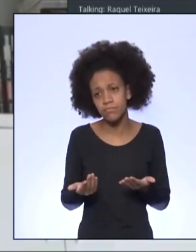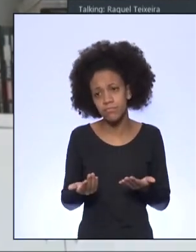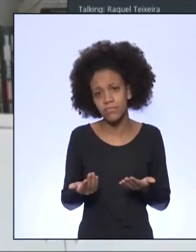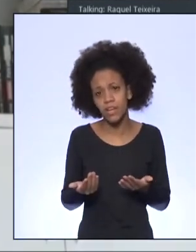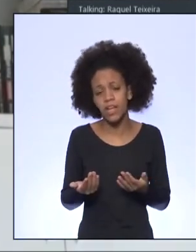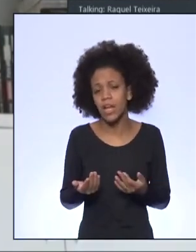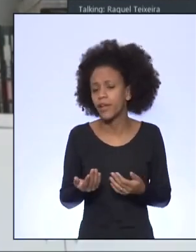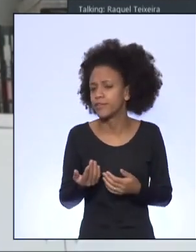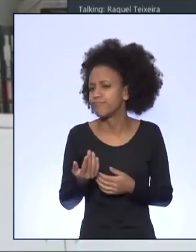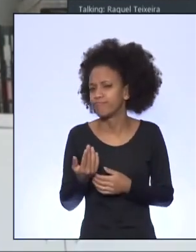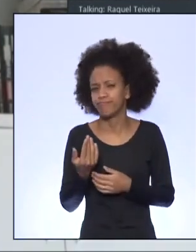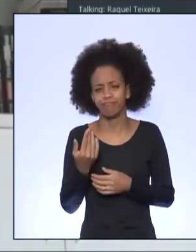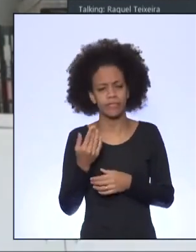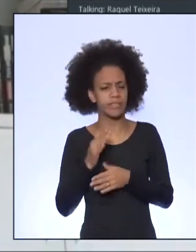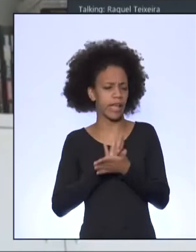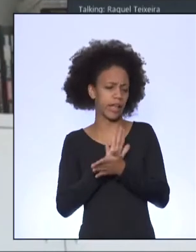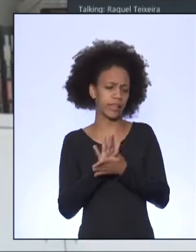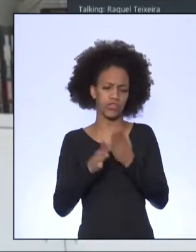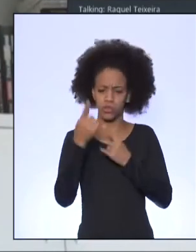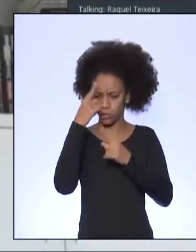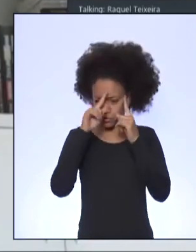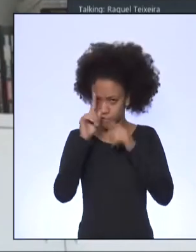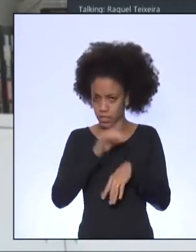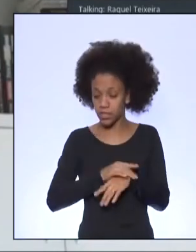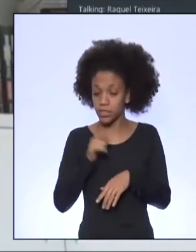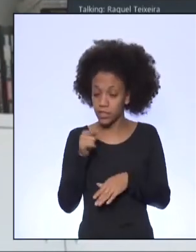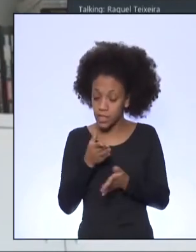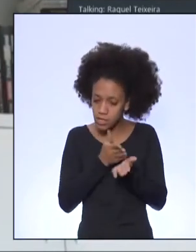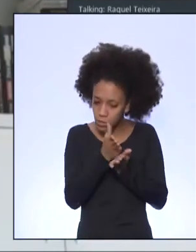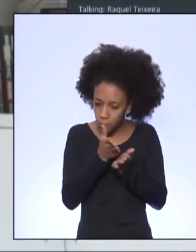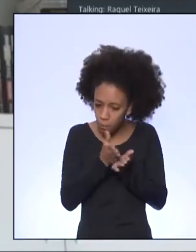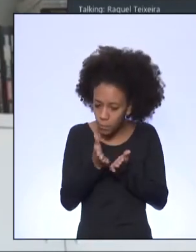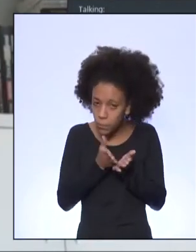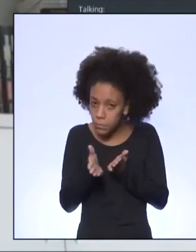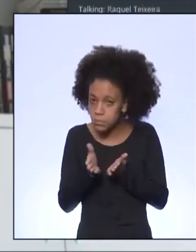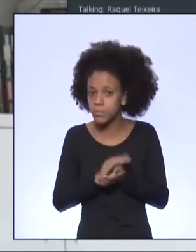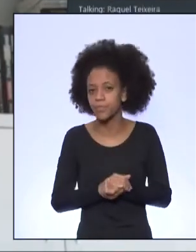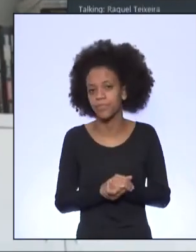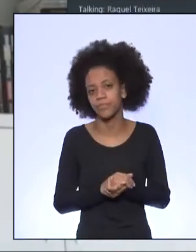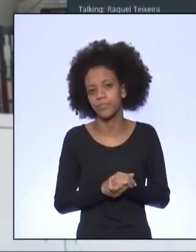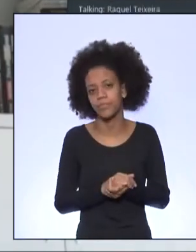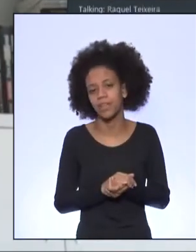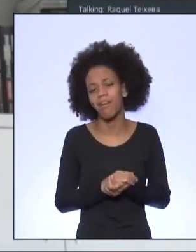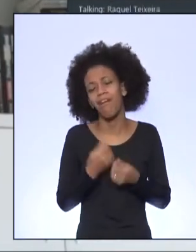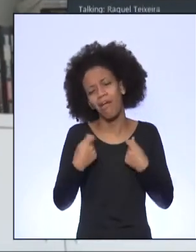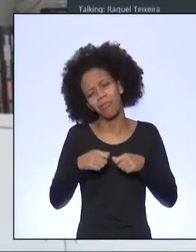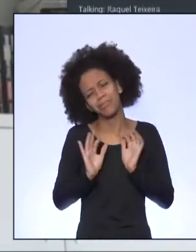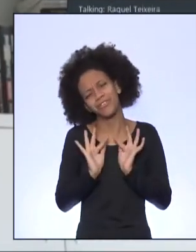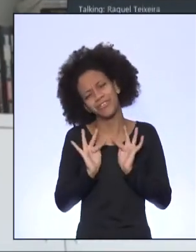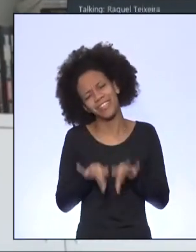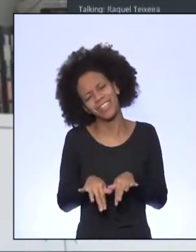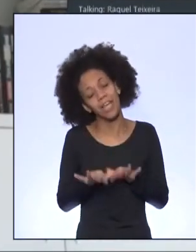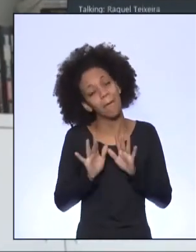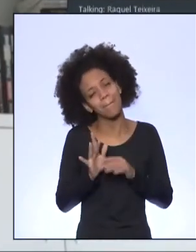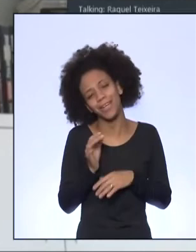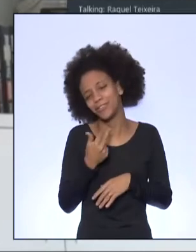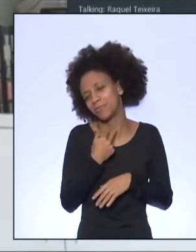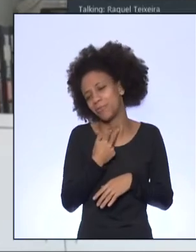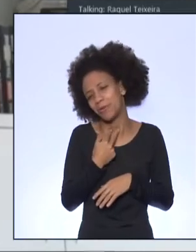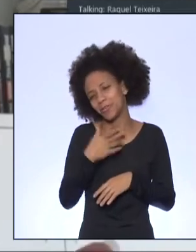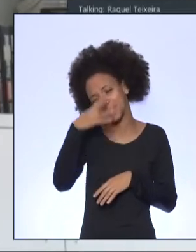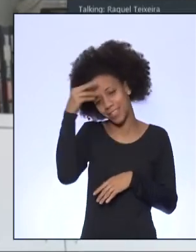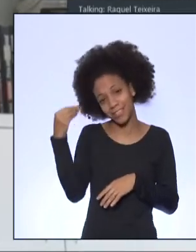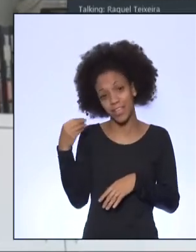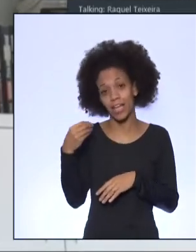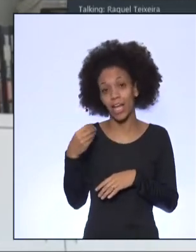tenho dúvida de que esse é o caminho. Eu tenho que encerrar, mas eu não posso deixar de lembrar que ontem foi